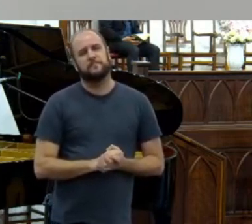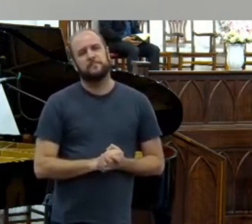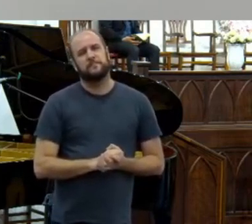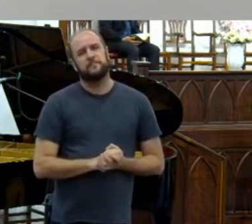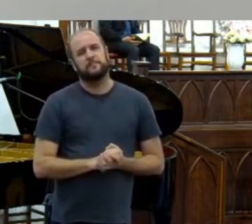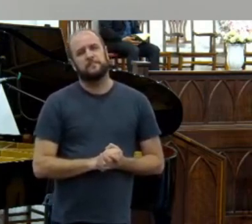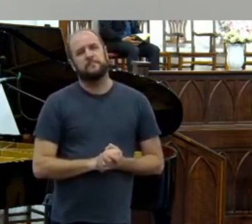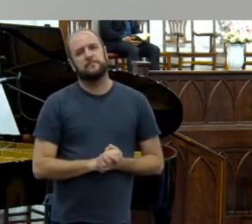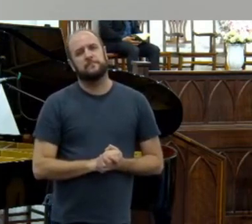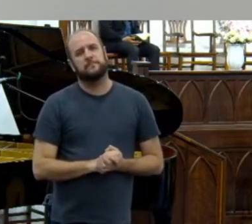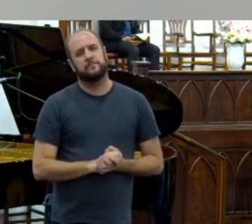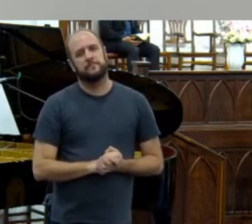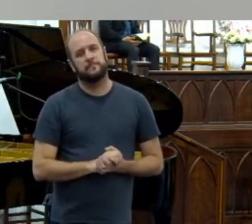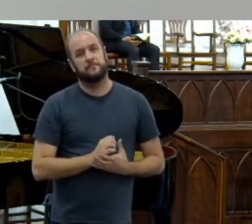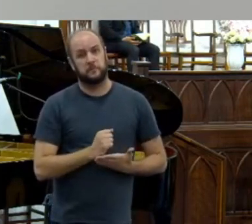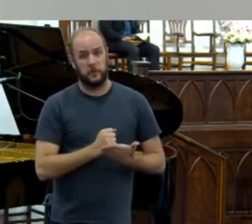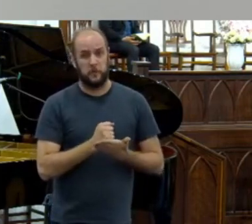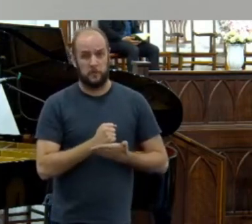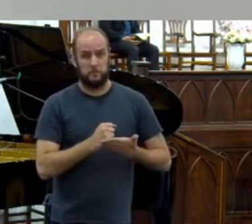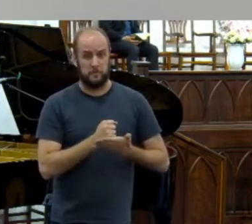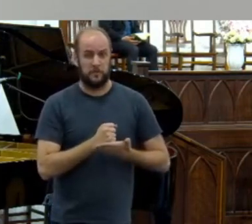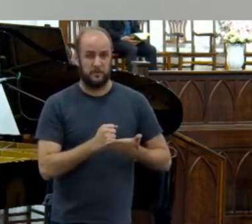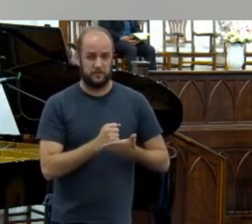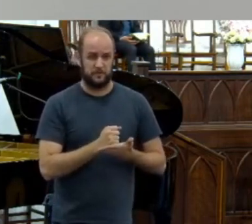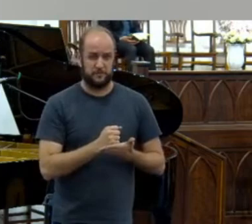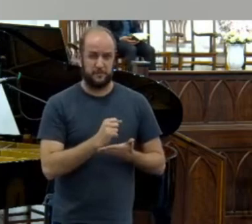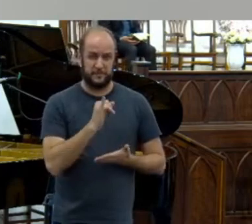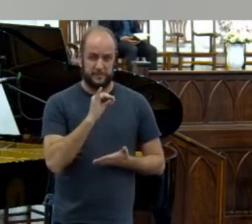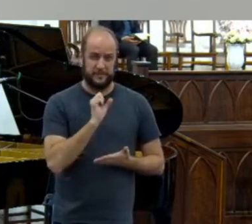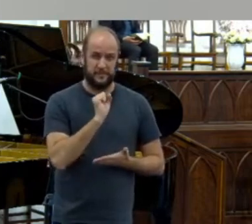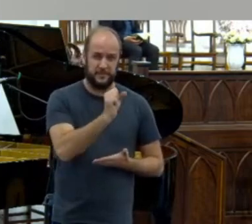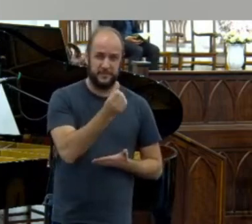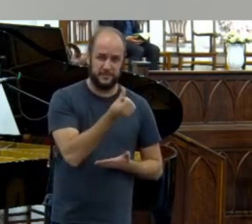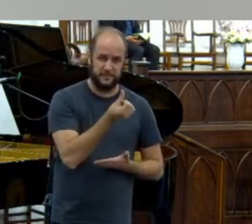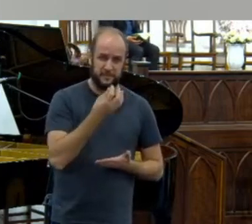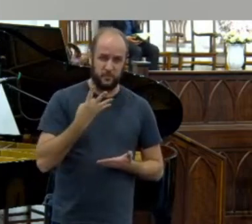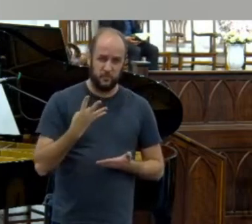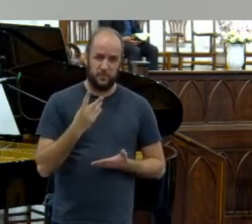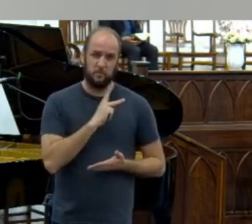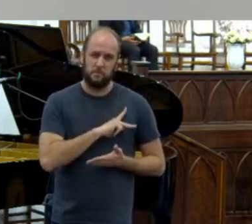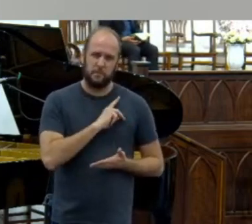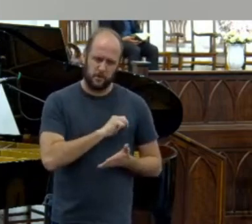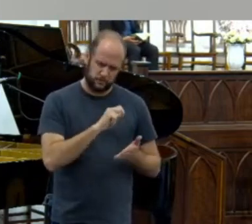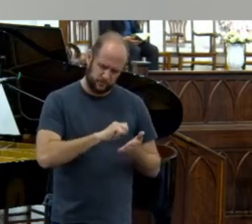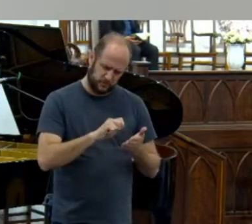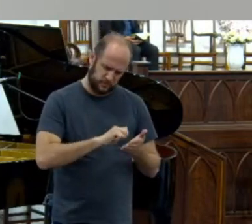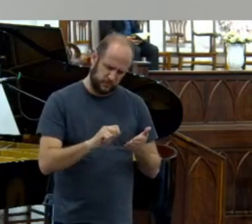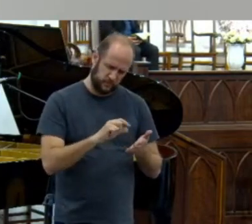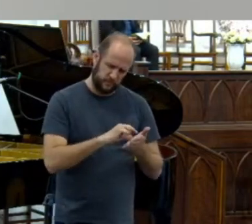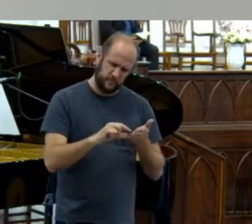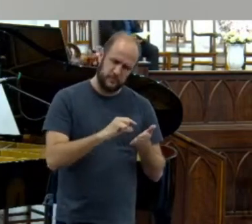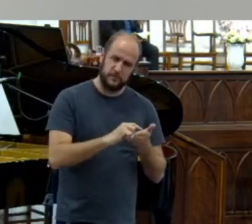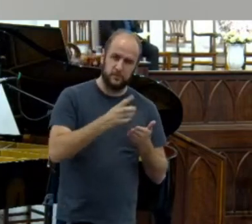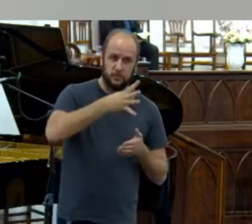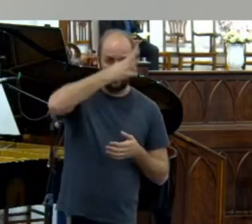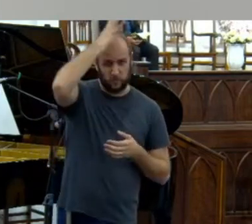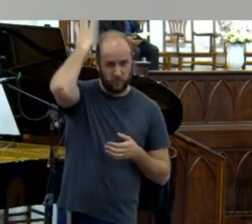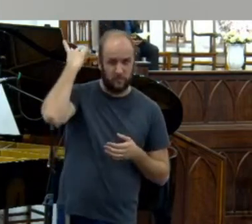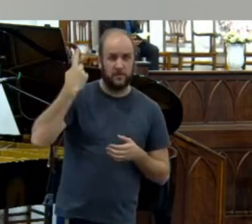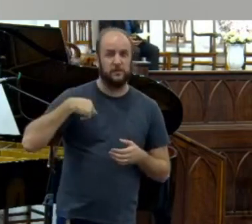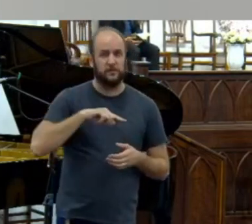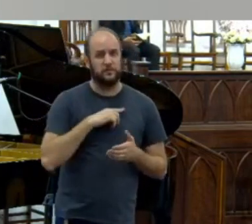É com base nesse texto de Isaías 64 que Paulo escreve os versos de Romanos que estamos